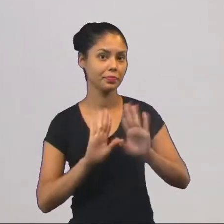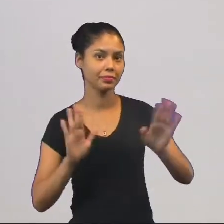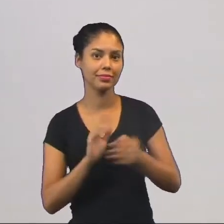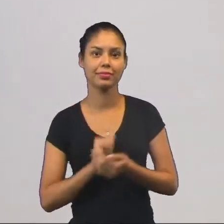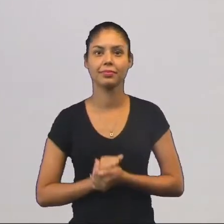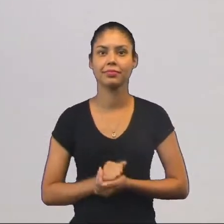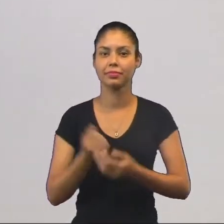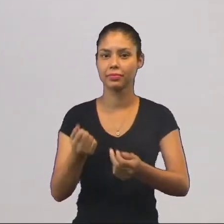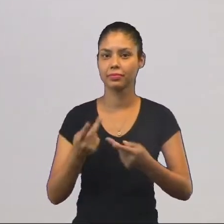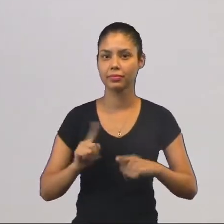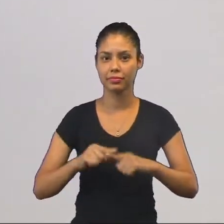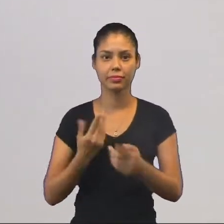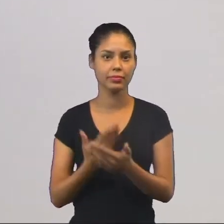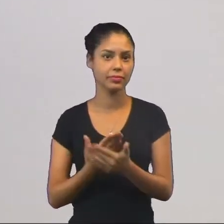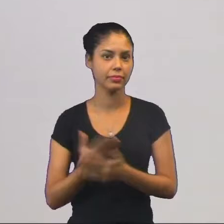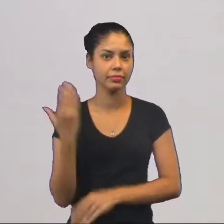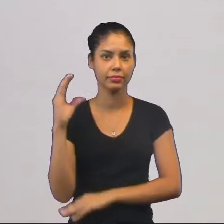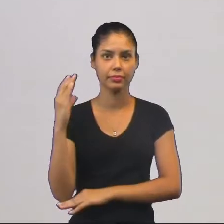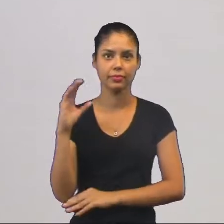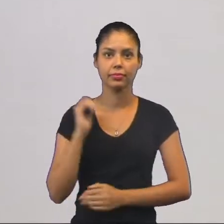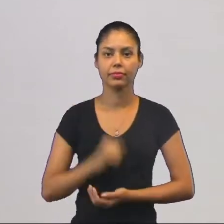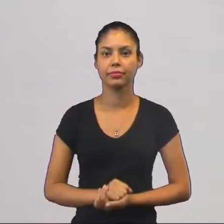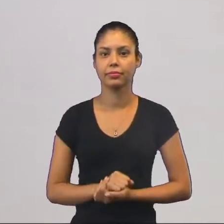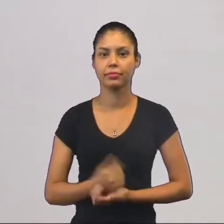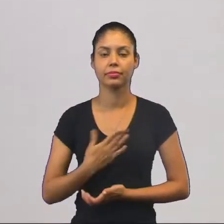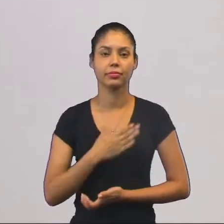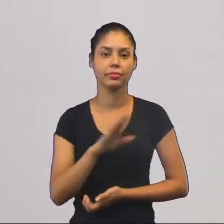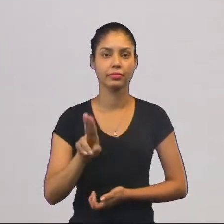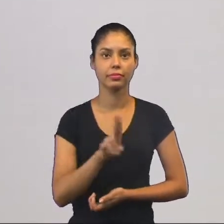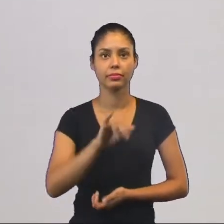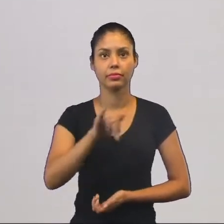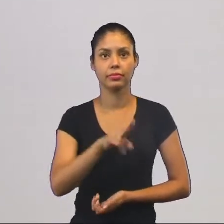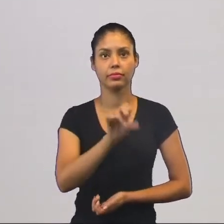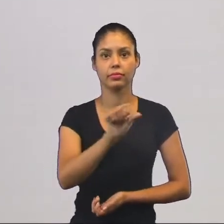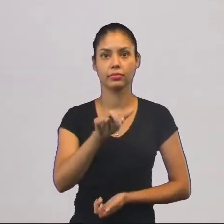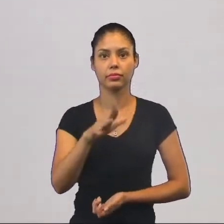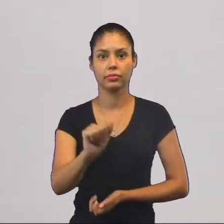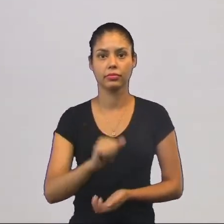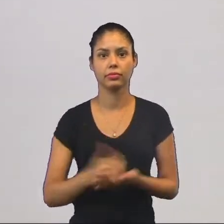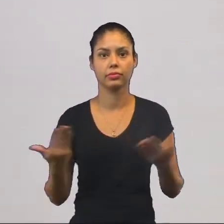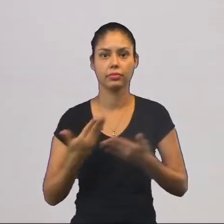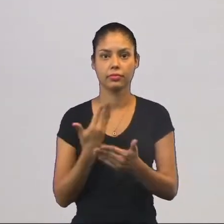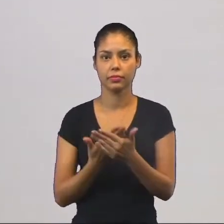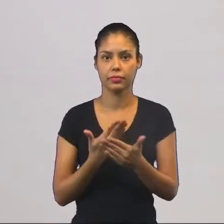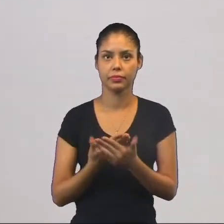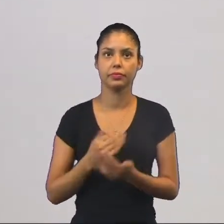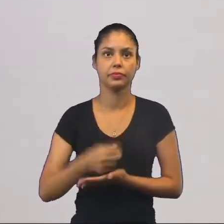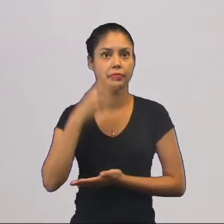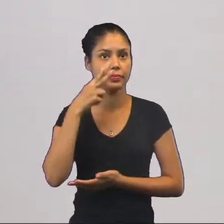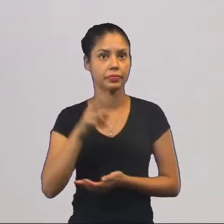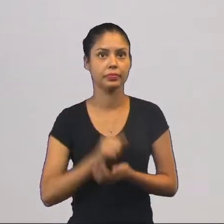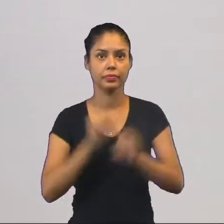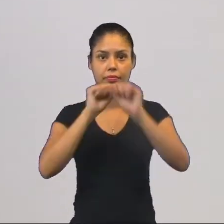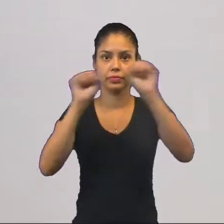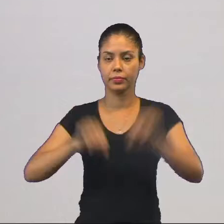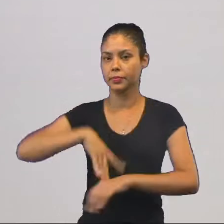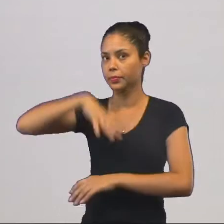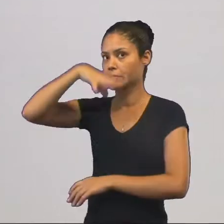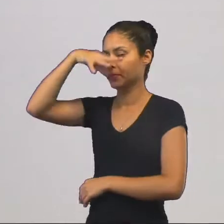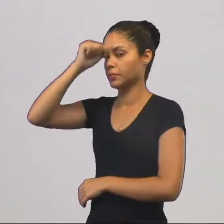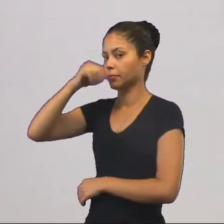Olá, bem-vindos a mais uma aula de ciências. Eu sou a professora Jéssica e na aula de hoje nós veremos sobre o